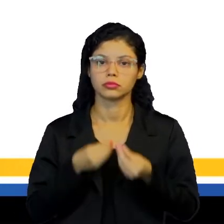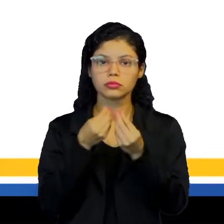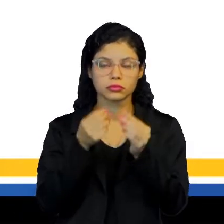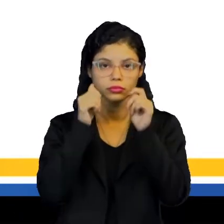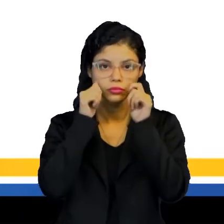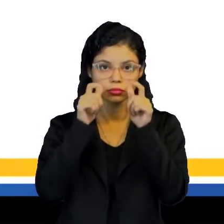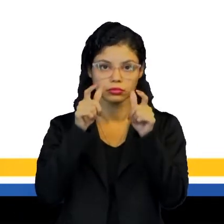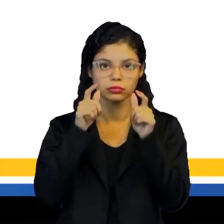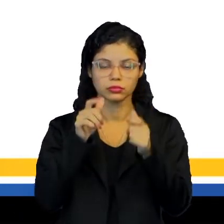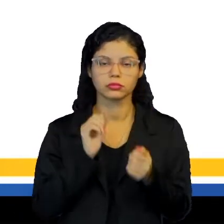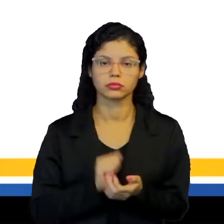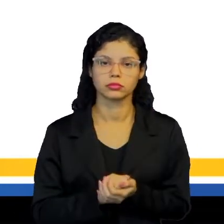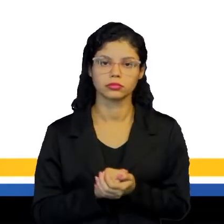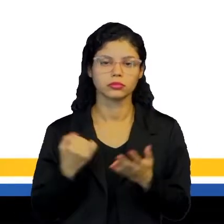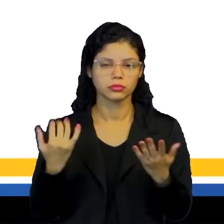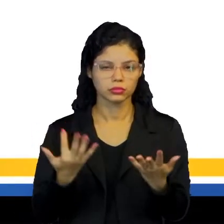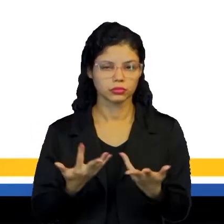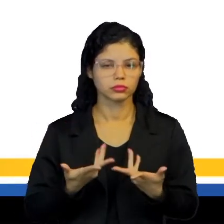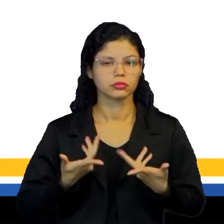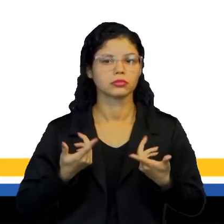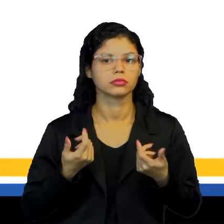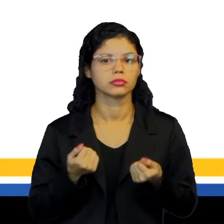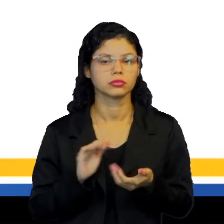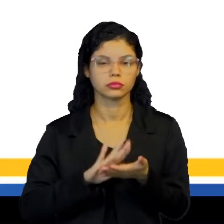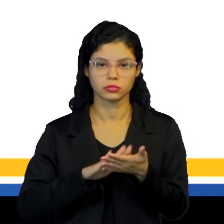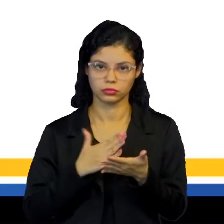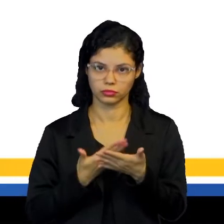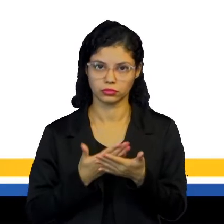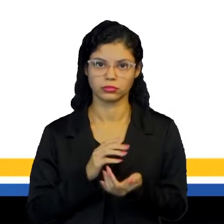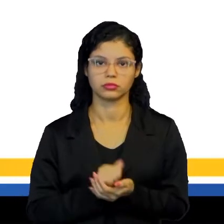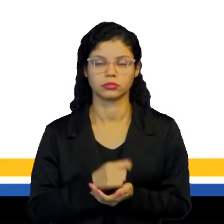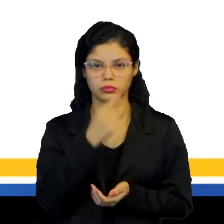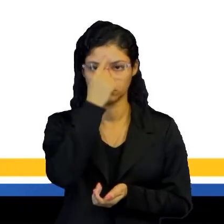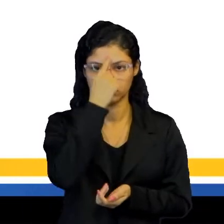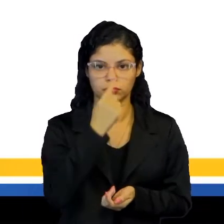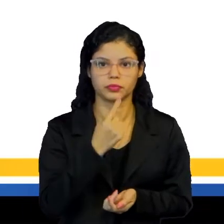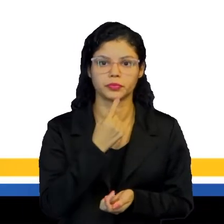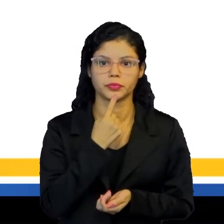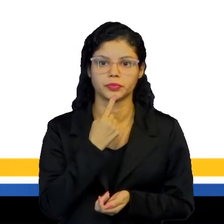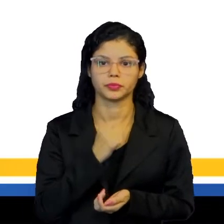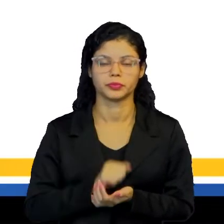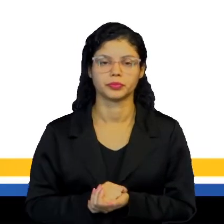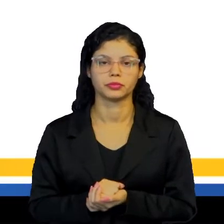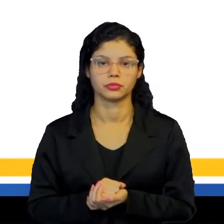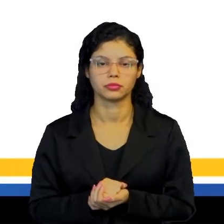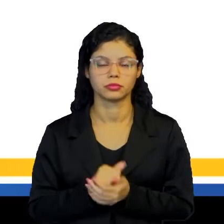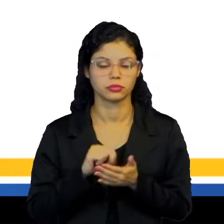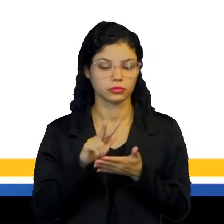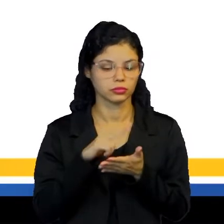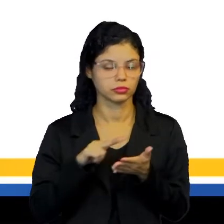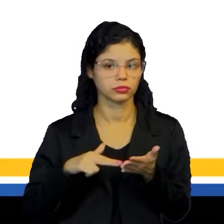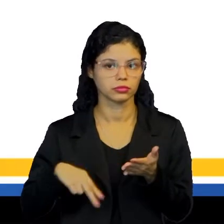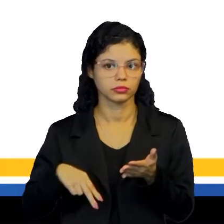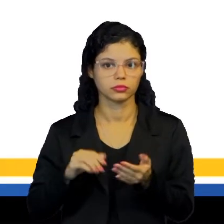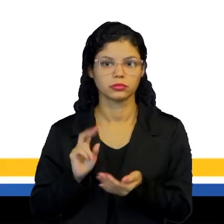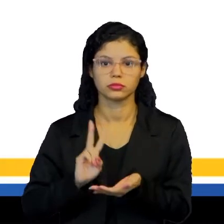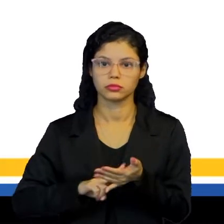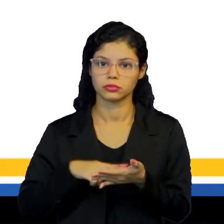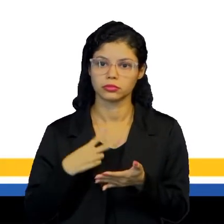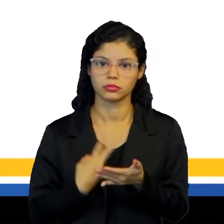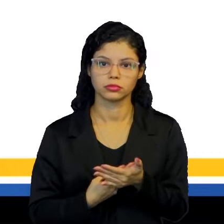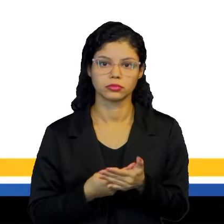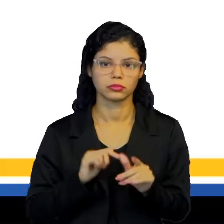atenção especial na habilidade de interpretar uma imagem, de ler e